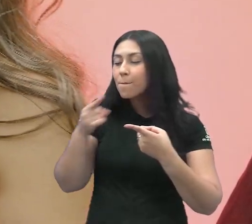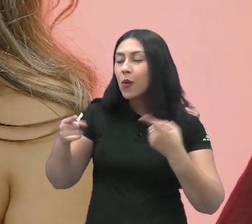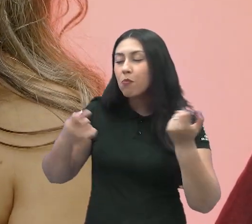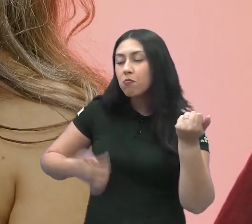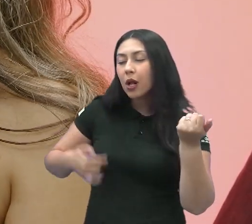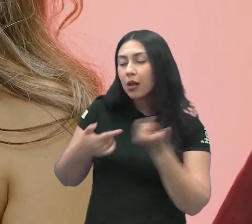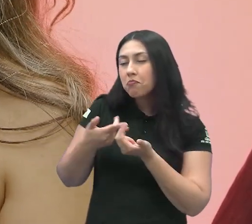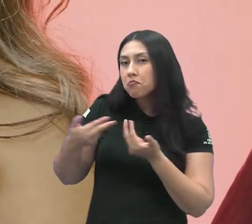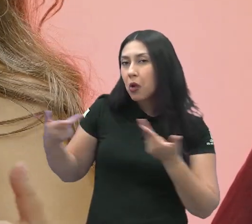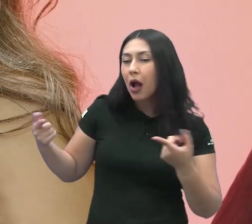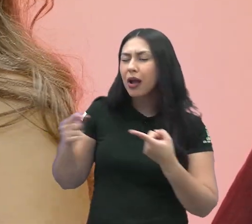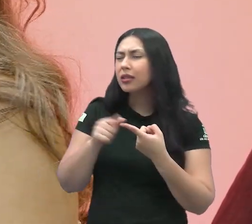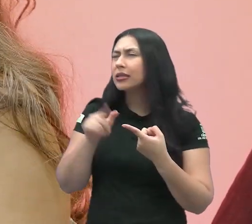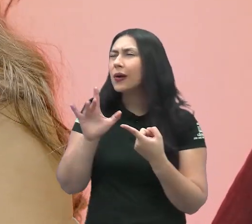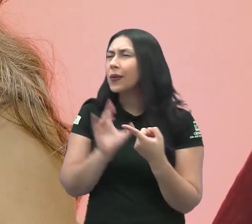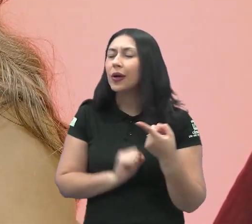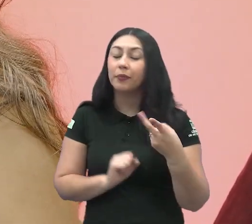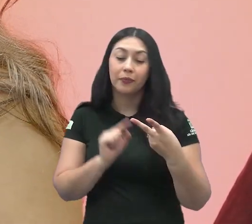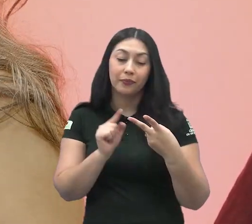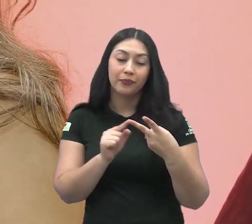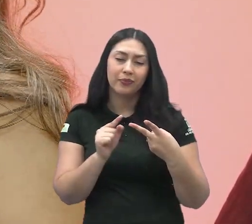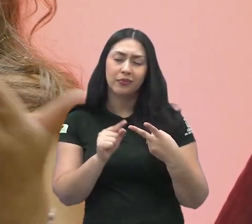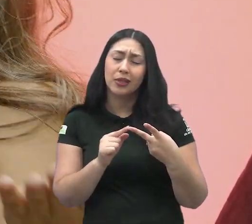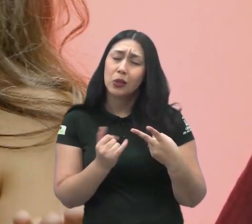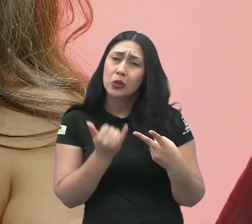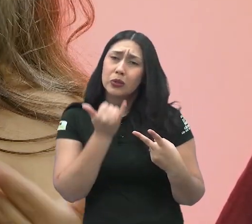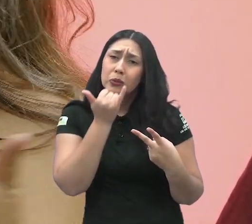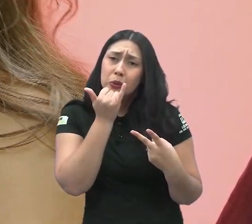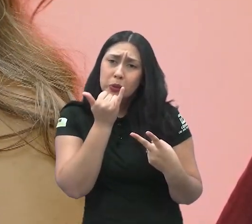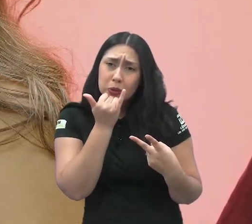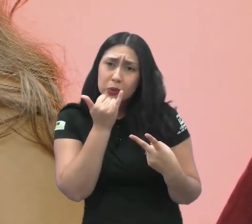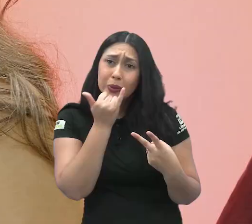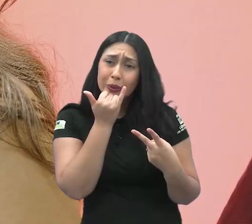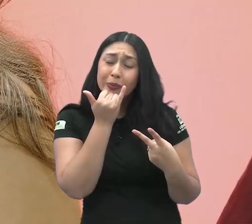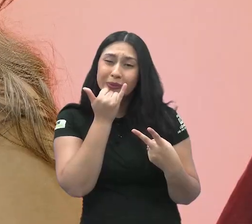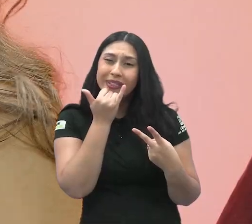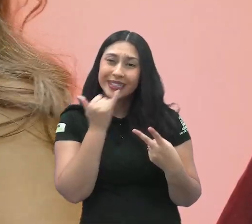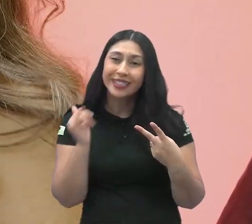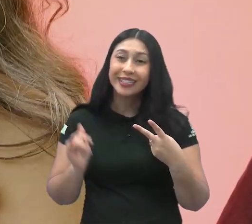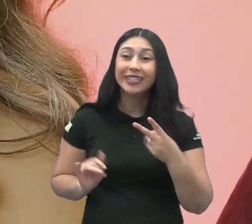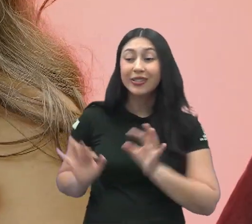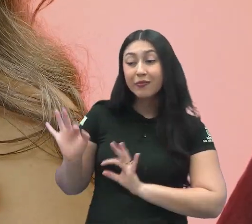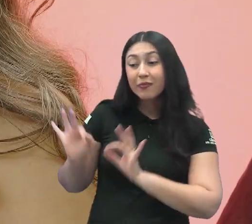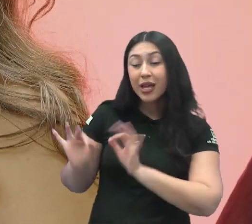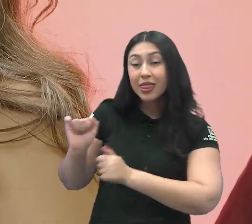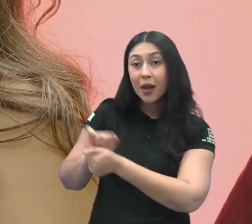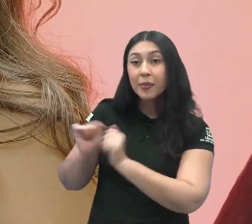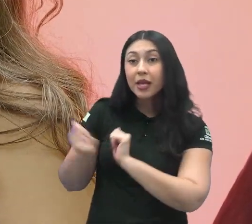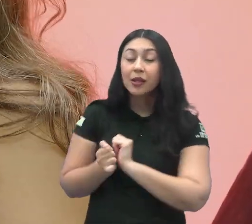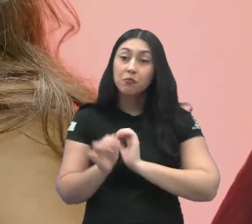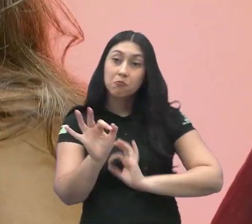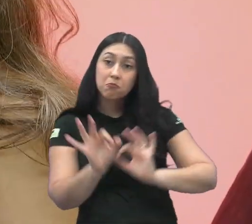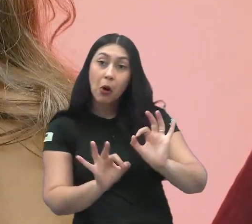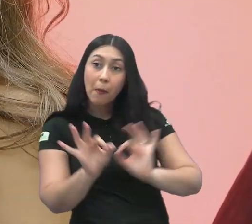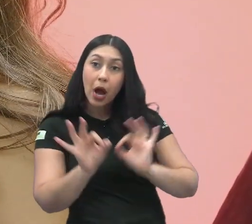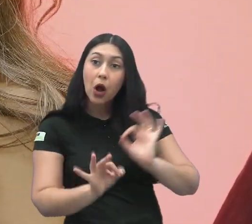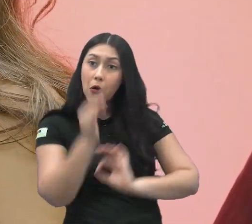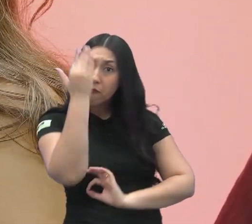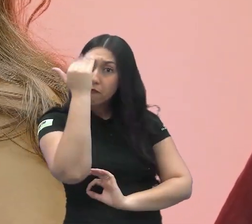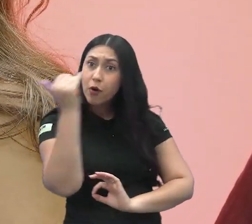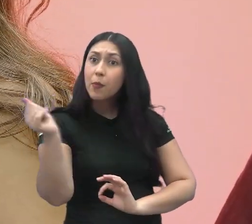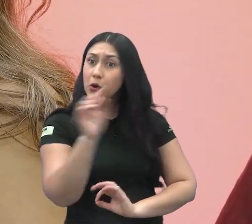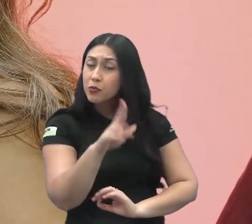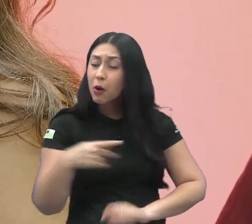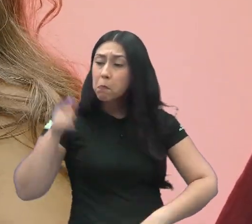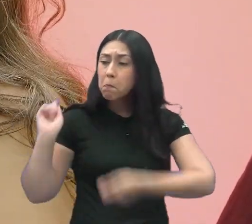por enquanto. E a canção Eu Sinto Muito, porque ela foi arranjada por um grande artista aqui da região, chamado Binho Pinto. E ele é um baterista,